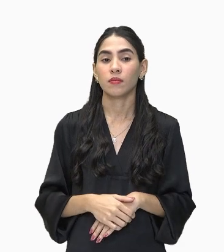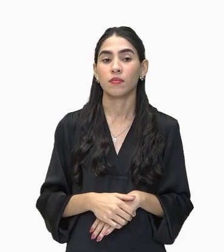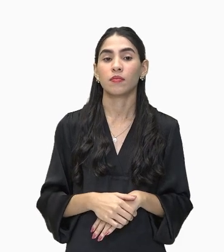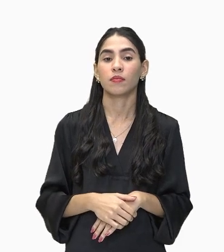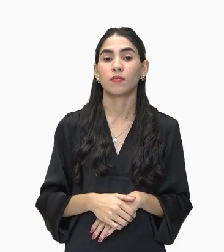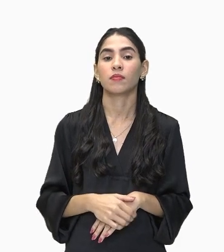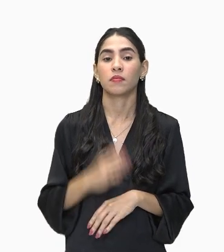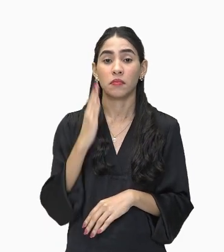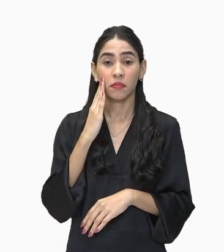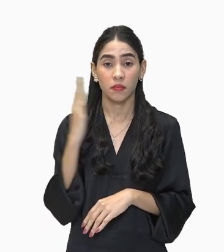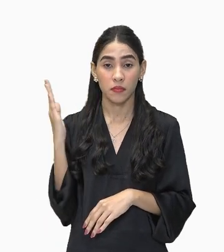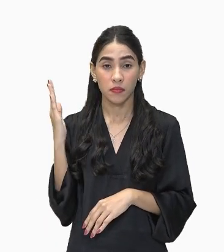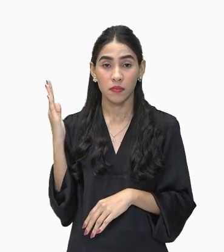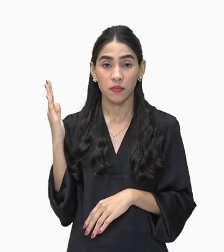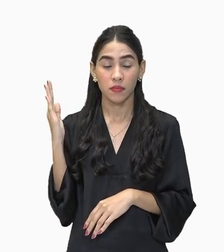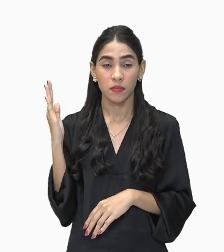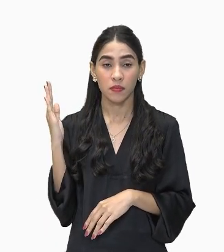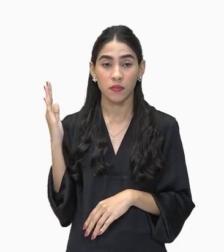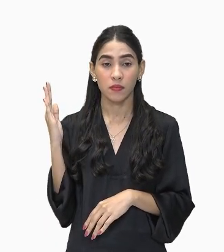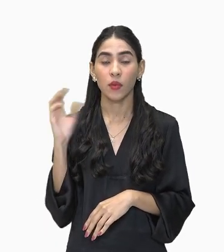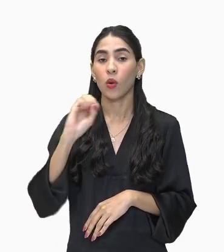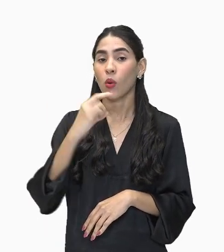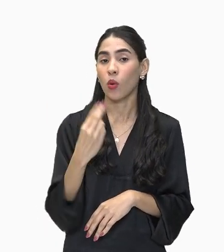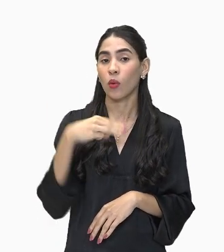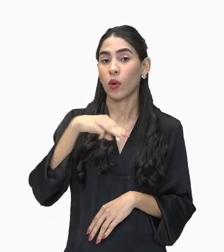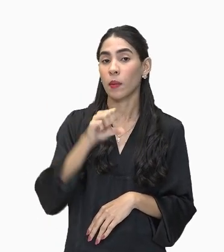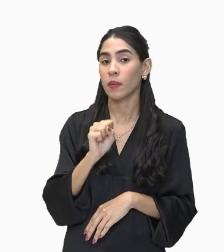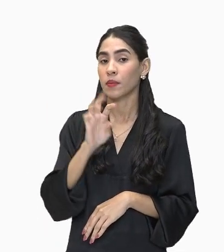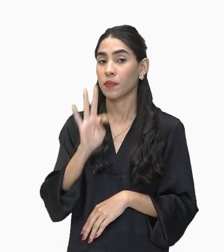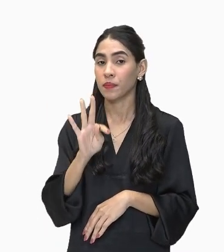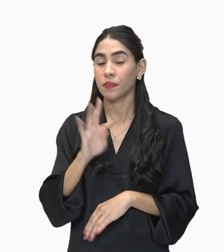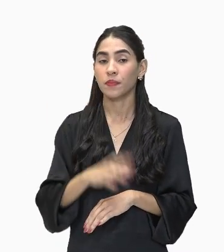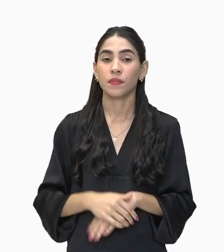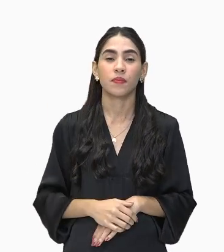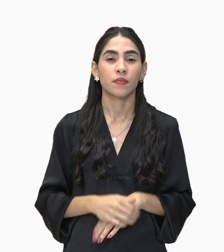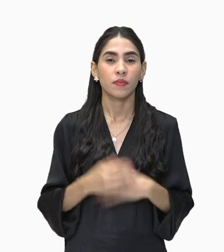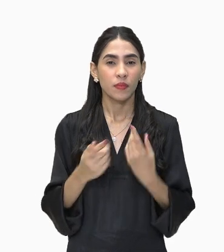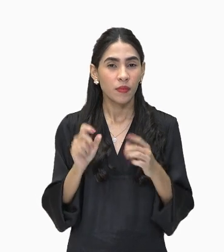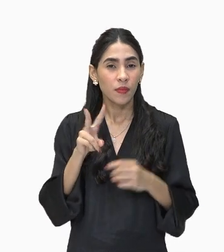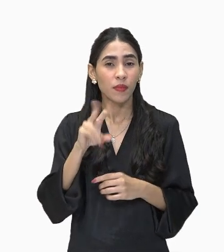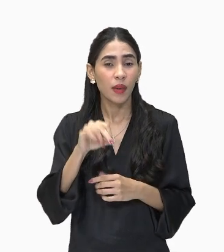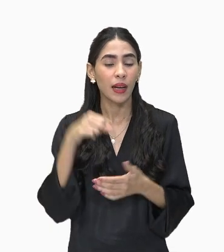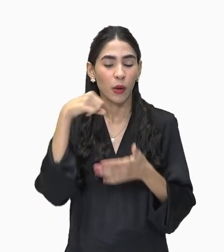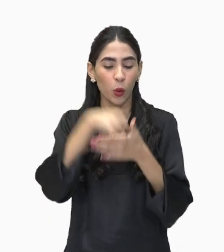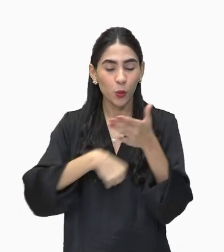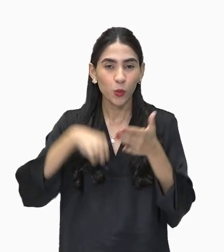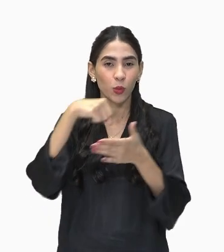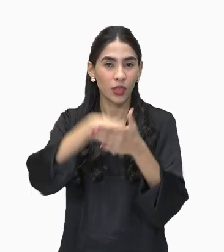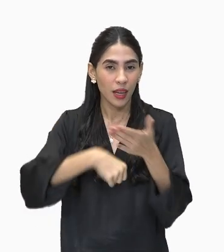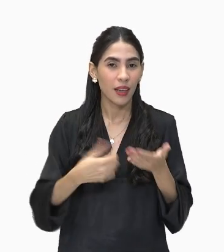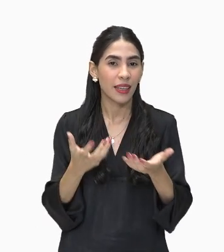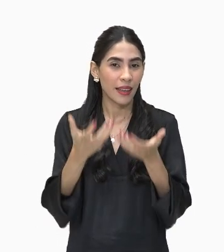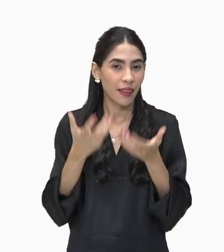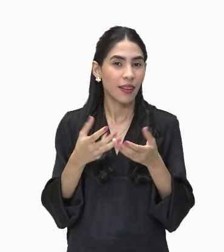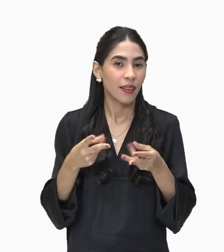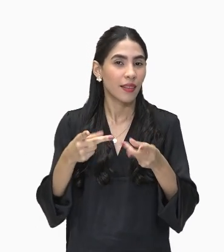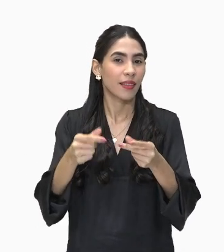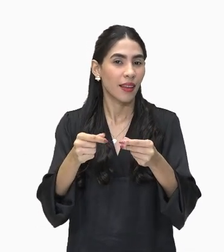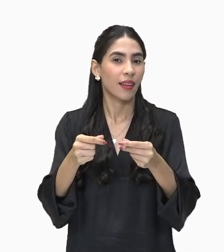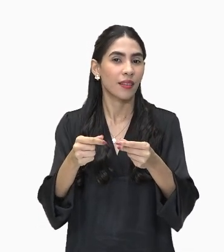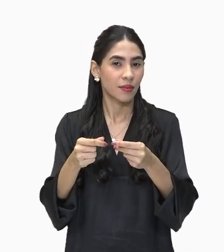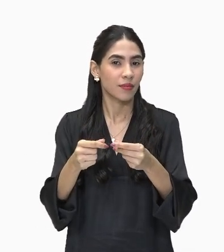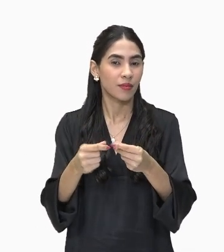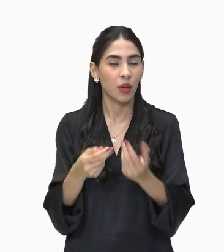Trabalhadores Rurais Sem Terra, ou o MST, que vão lutar pela terra, né? Então, é